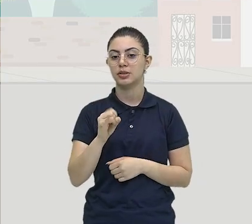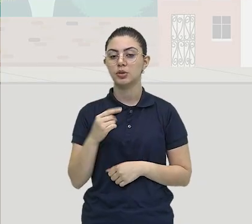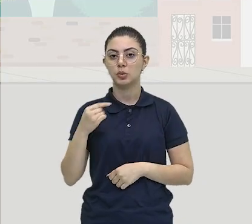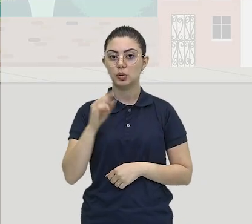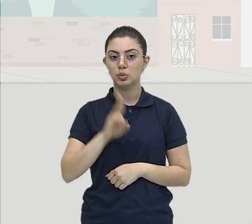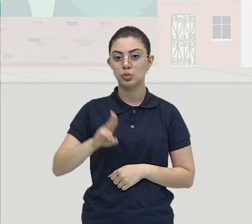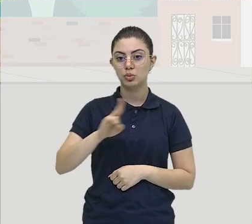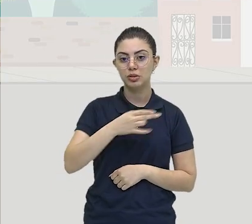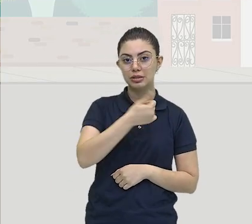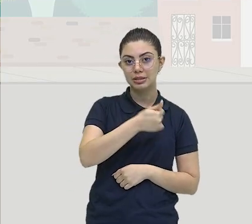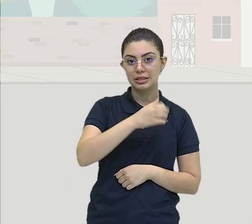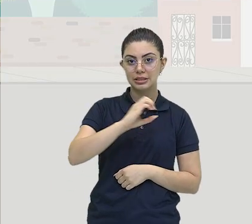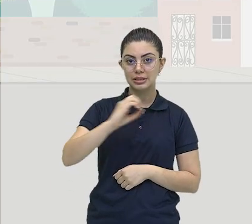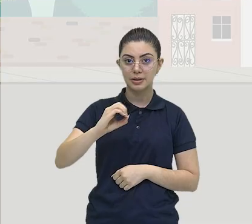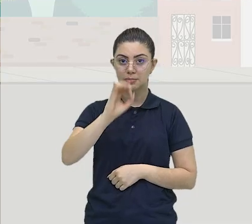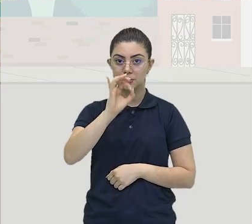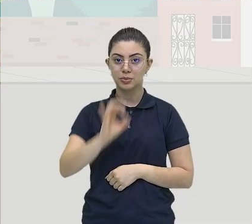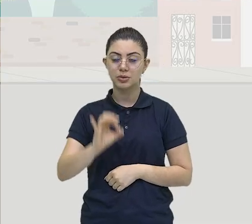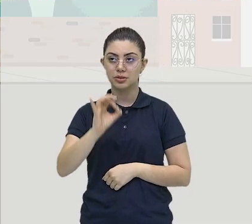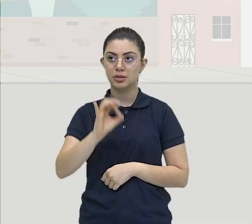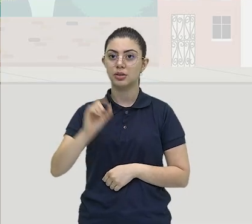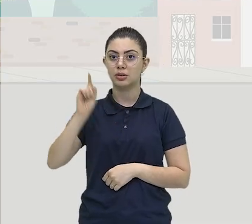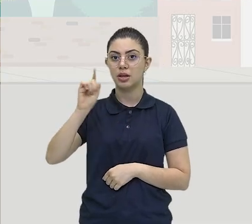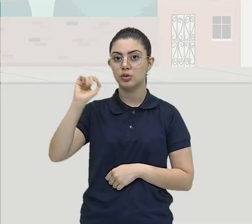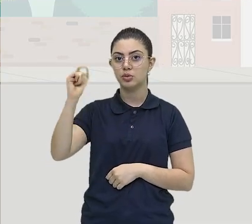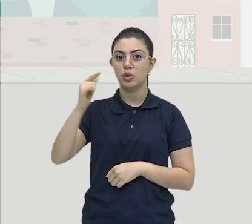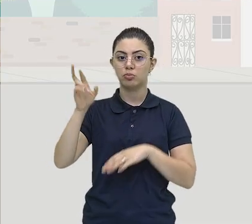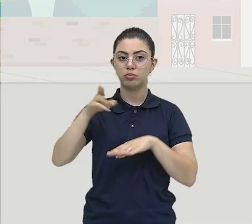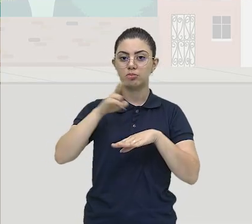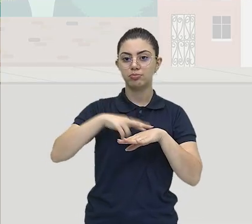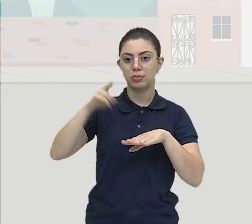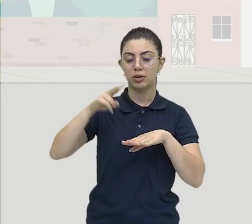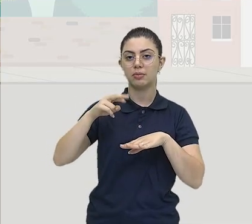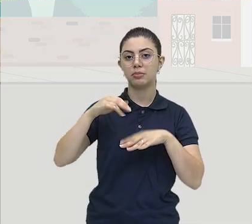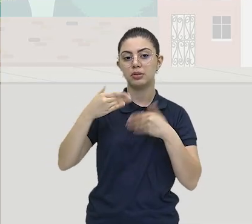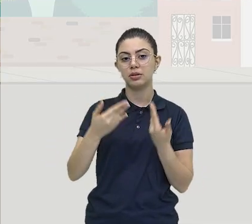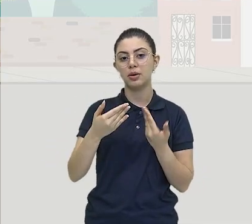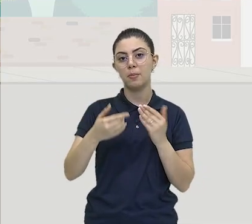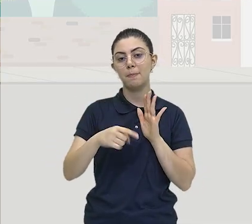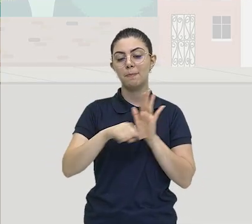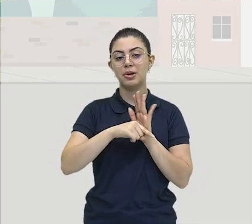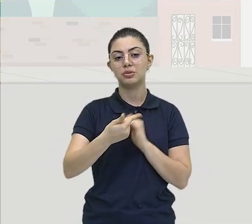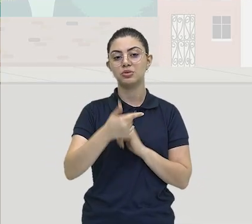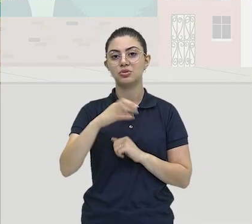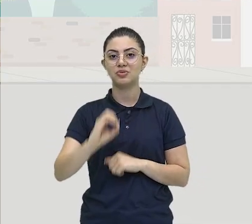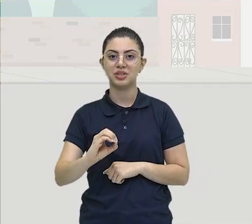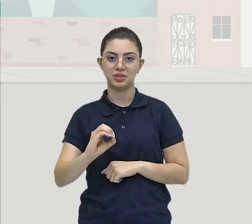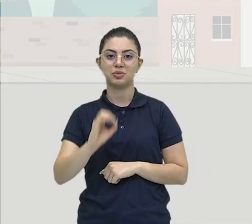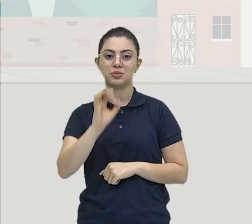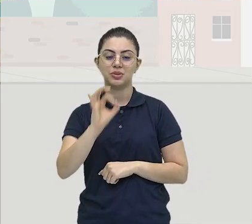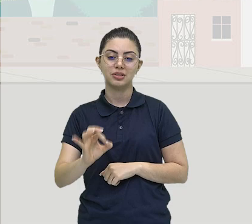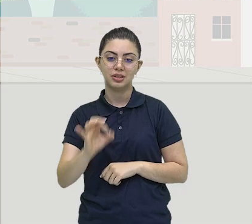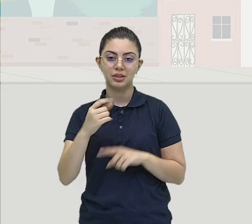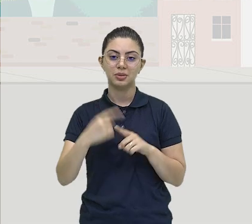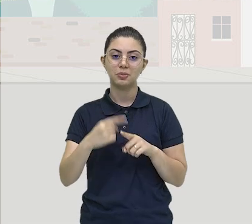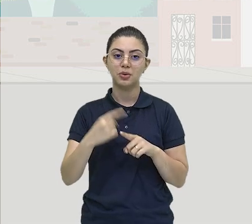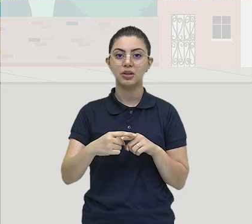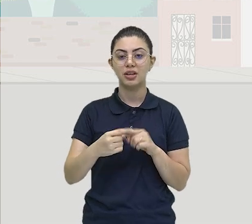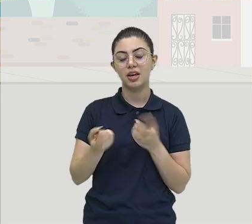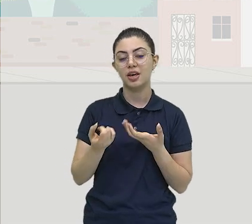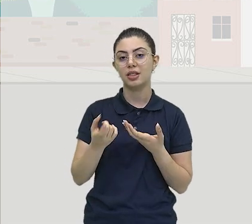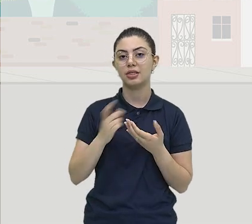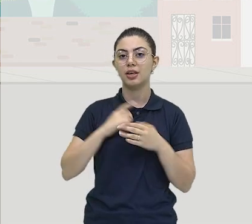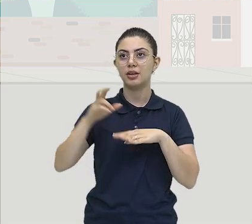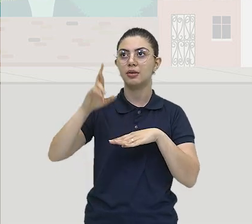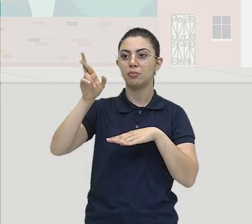utilizar 100% dos raios solares, a gente já perde 20% de aquecimento do nosso planeta, porque são refletidos de volta